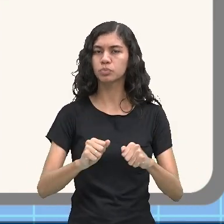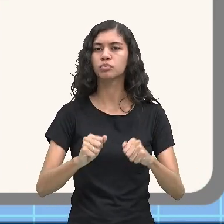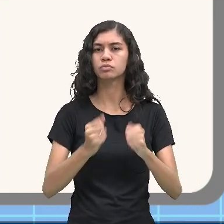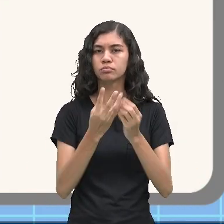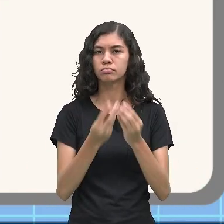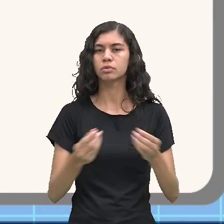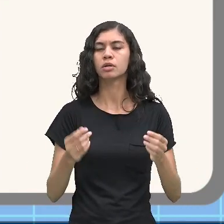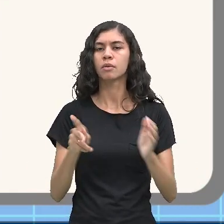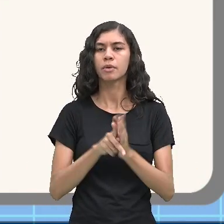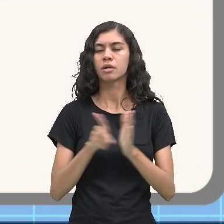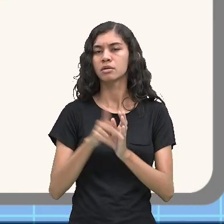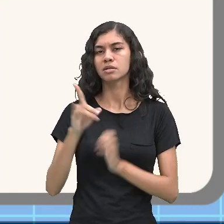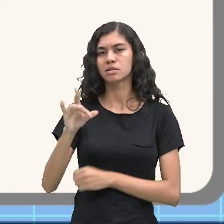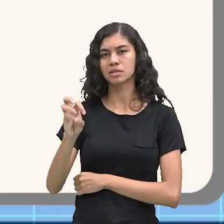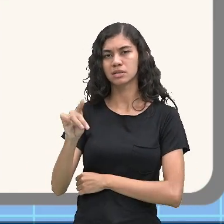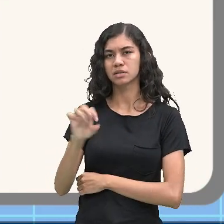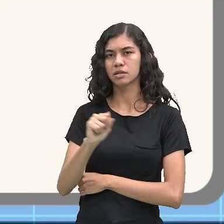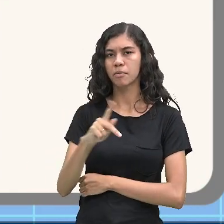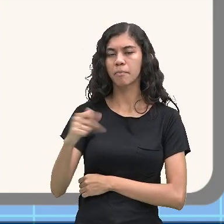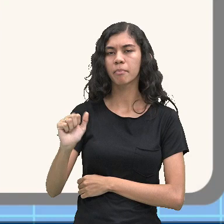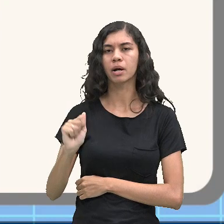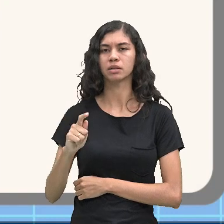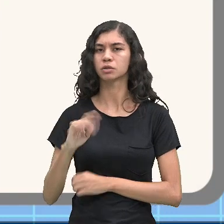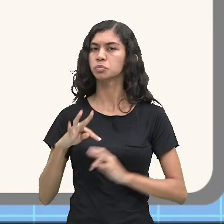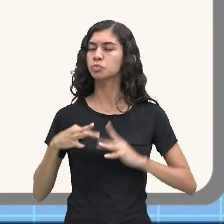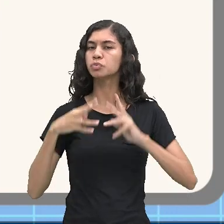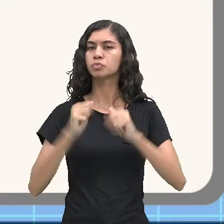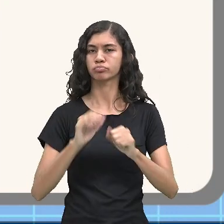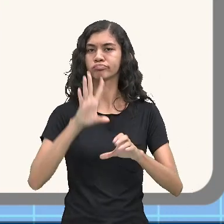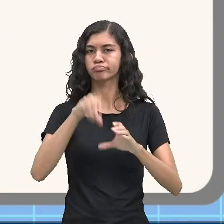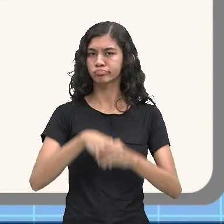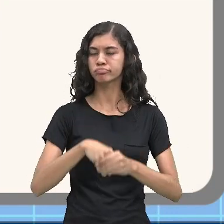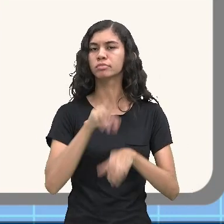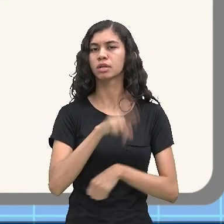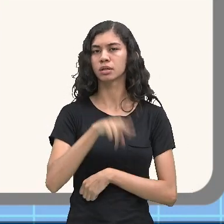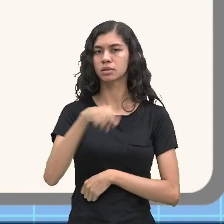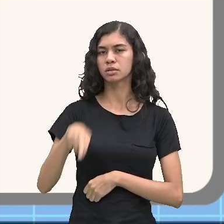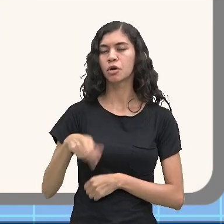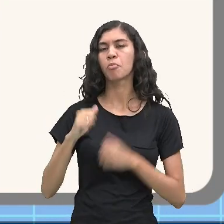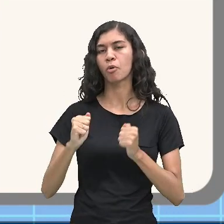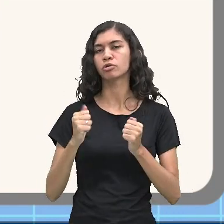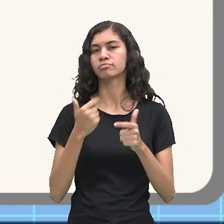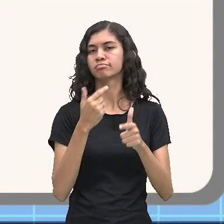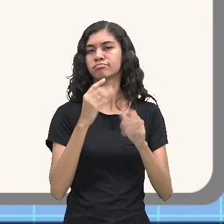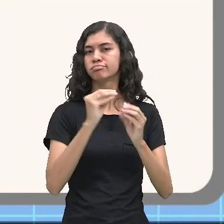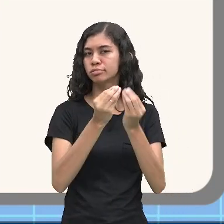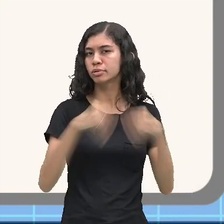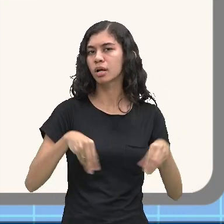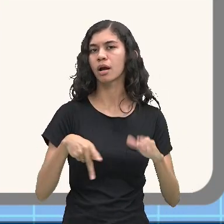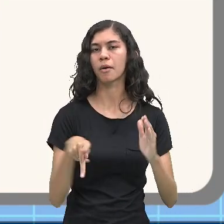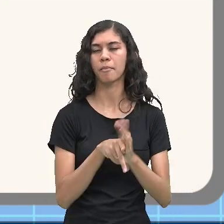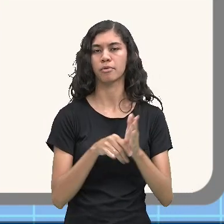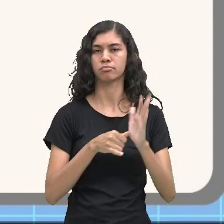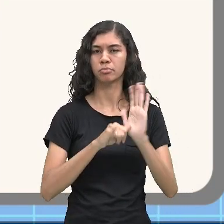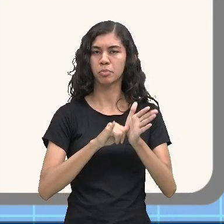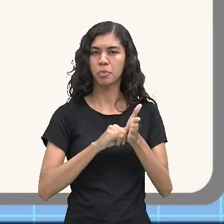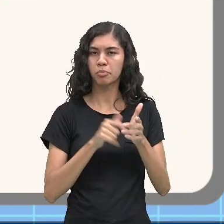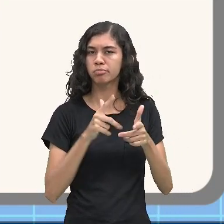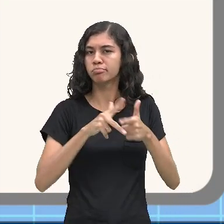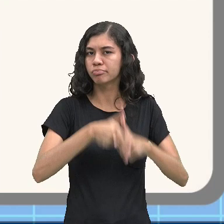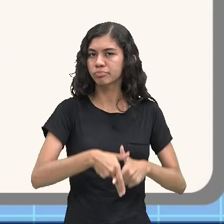dissipada integralmente na resistência interna, podendo danificar o gerador. Essa é a nossa corrente